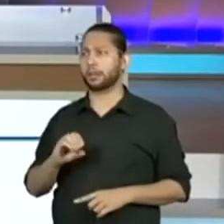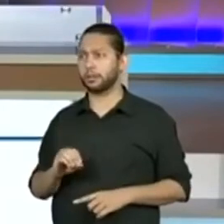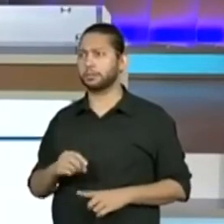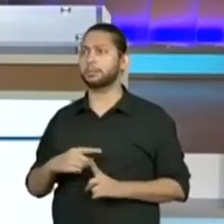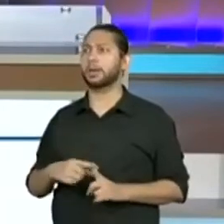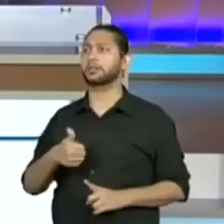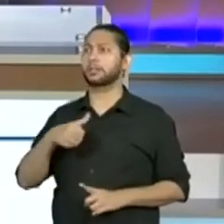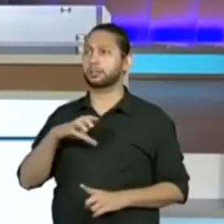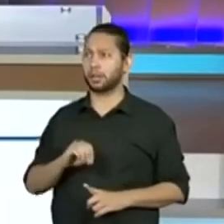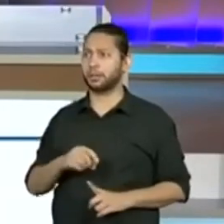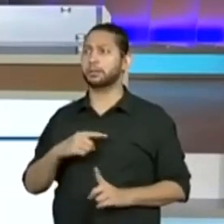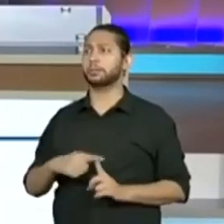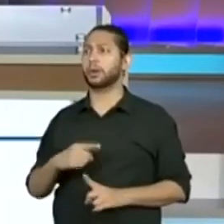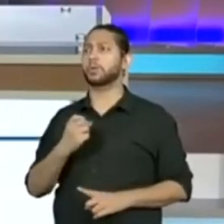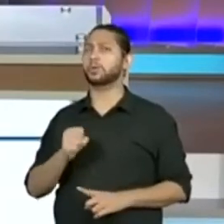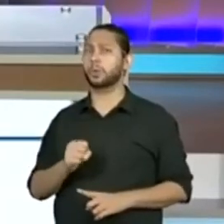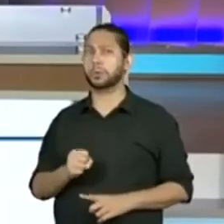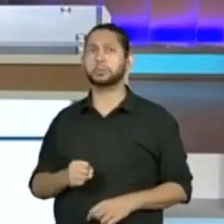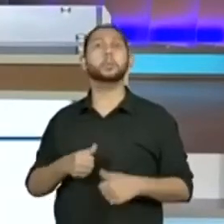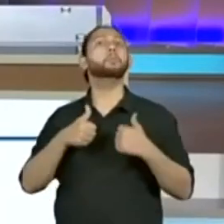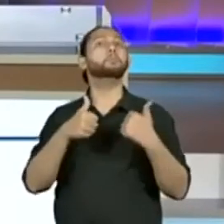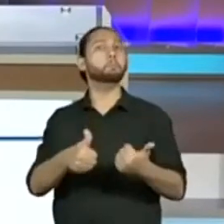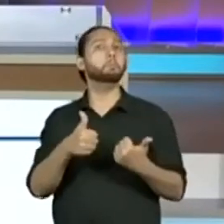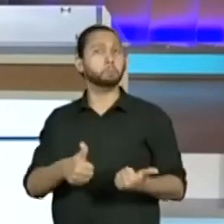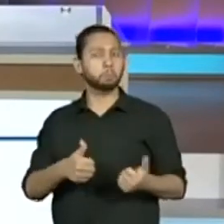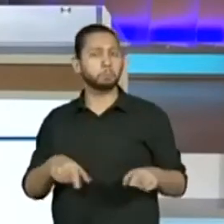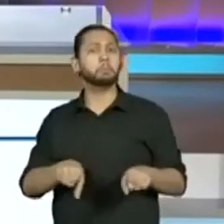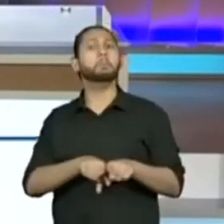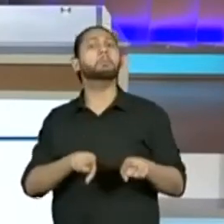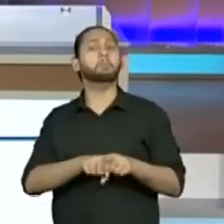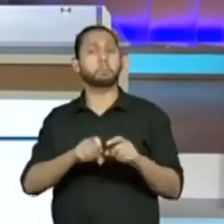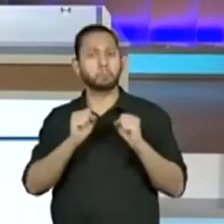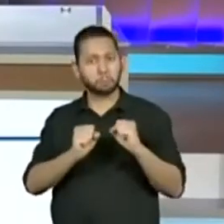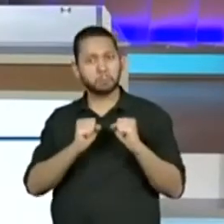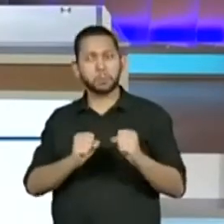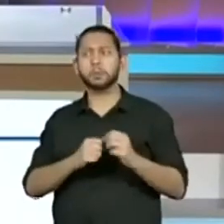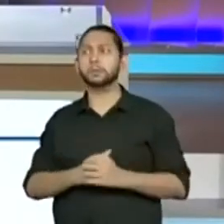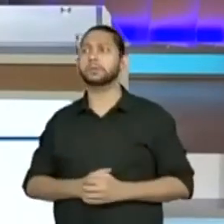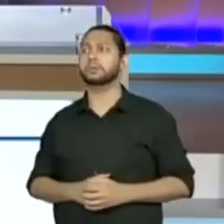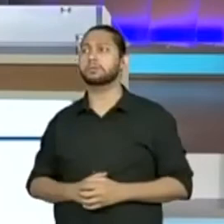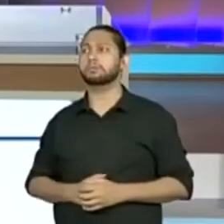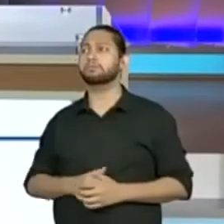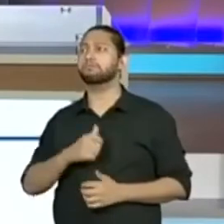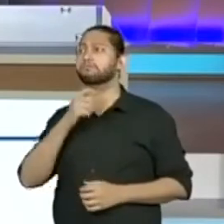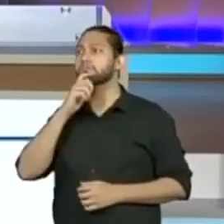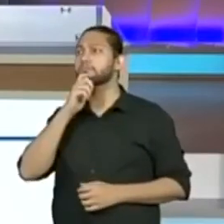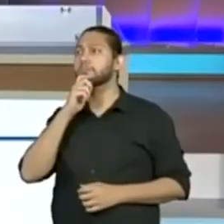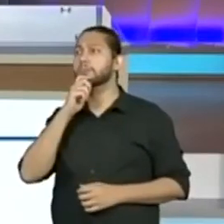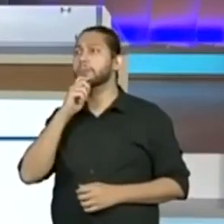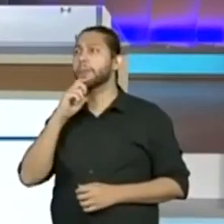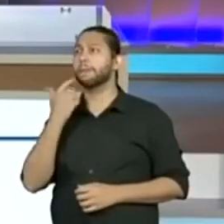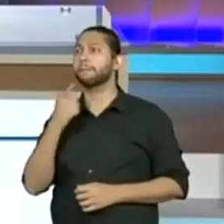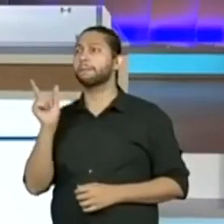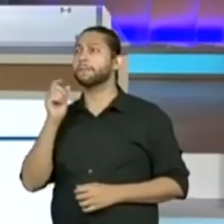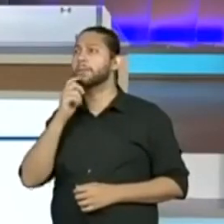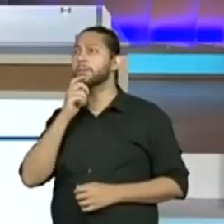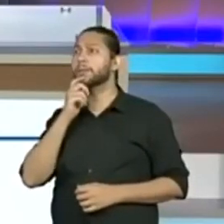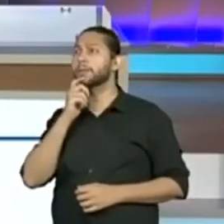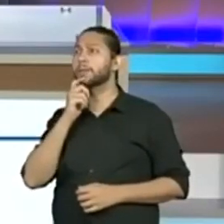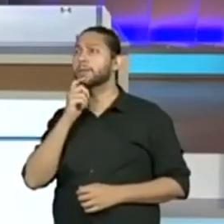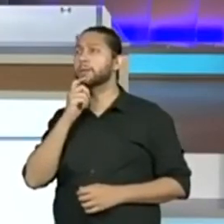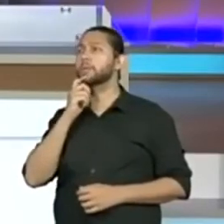mais 10 mais 8. É uma opção também, pessoal. Ó, outra ideia bacana também, professora